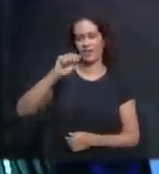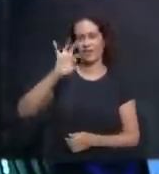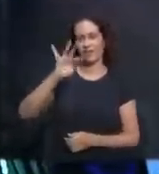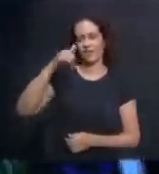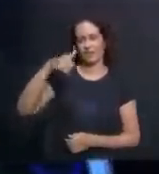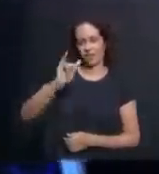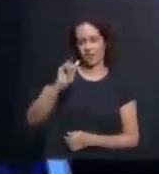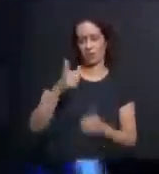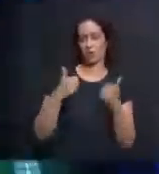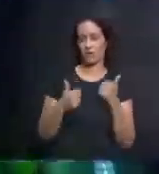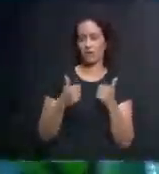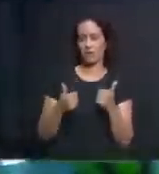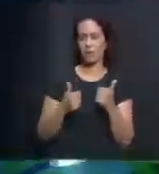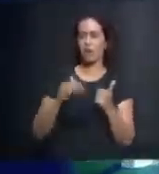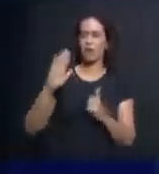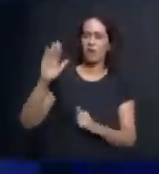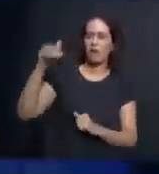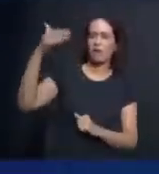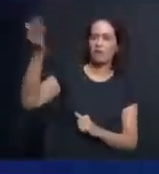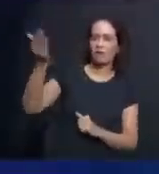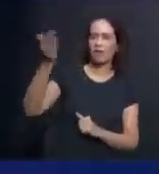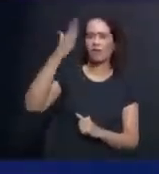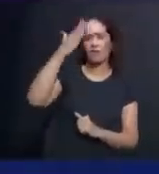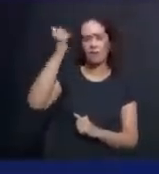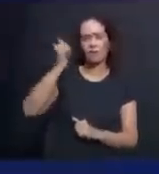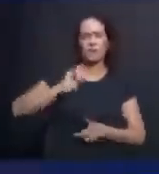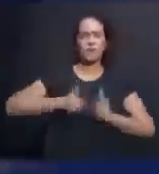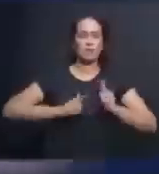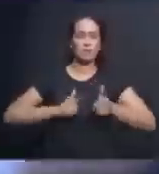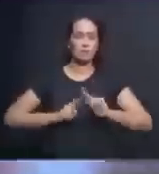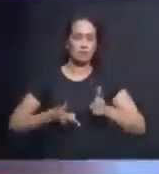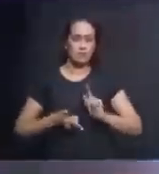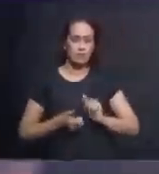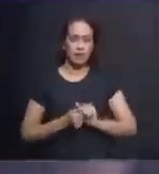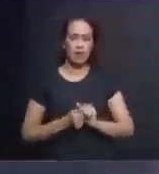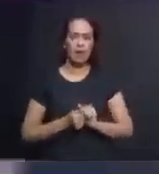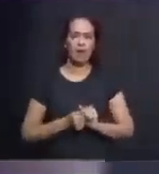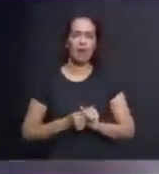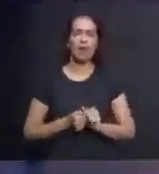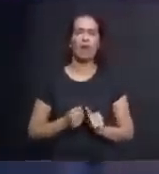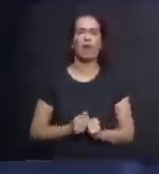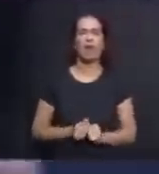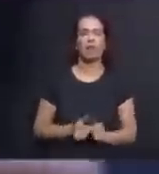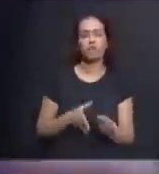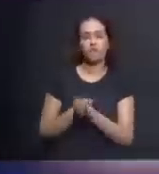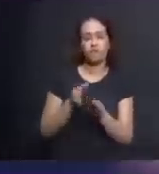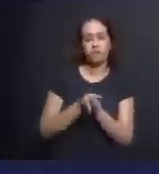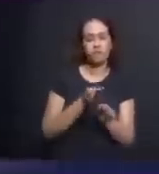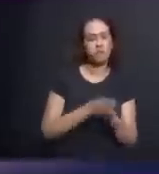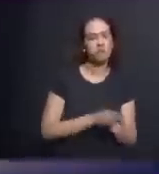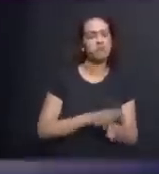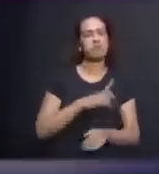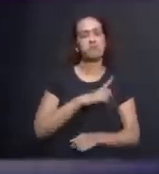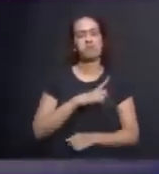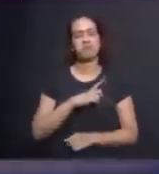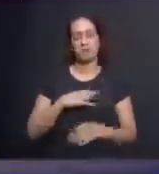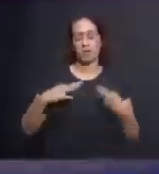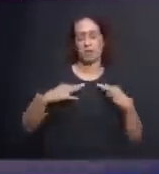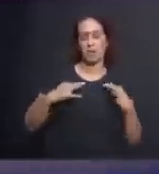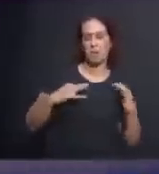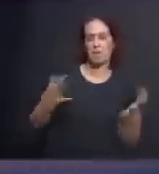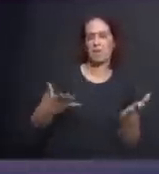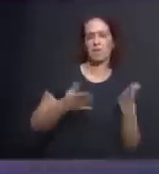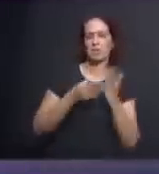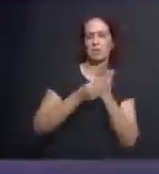Tá bom? Vai lá atrás se você quer saber sobre Israel. Vai ali adquirir camisas do Legacy. Vai ali adquirir camisa nossa, Bíblia,